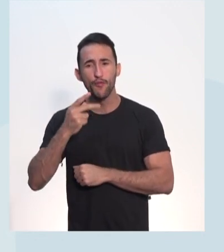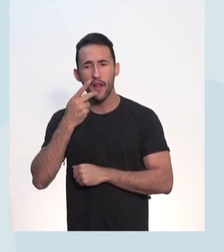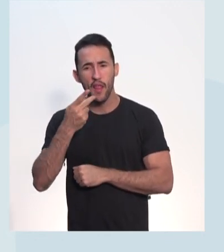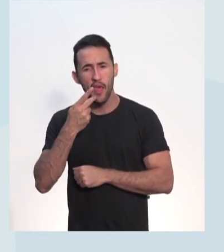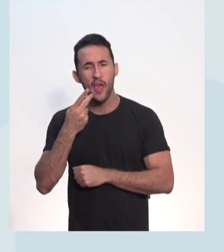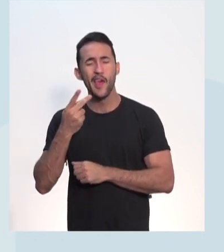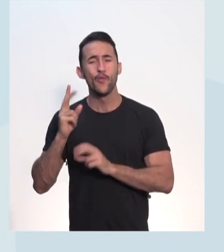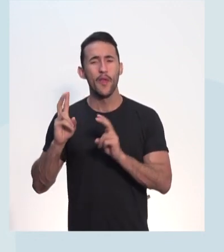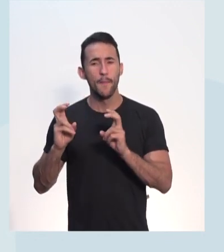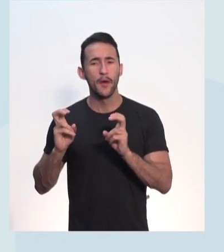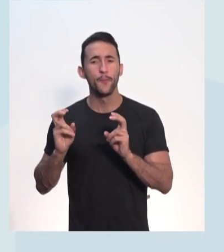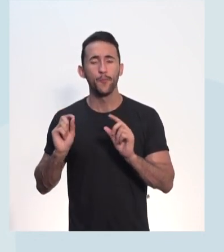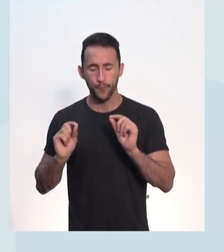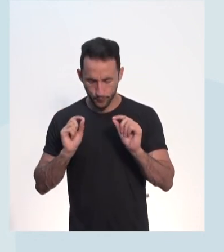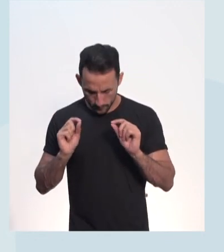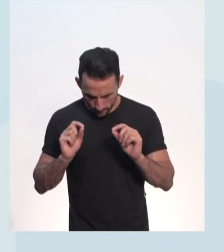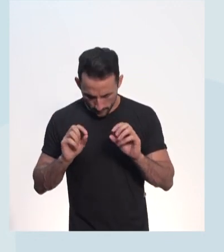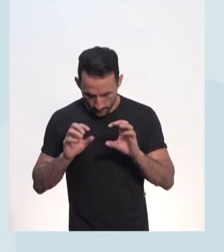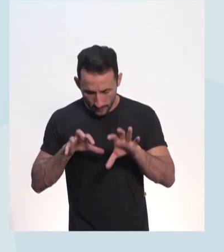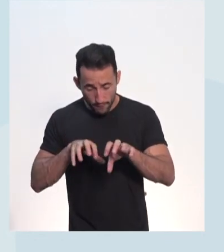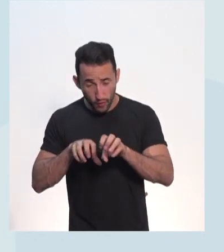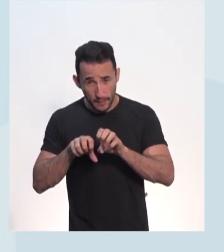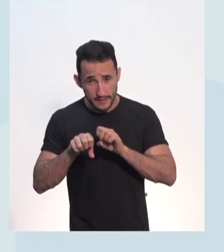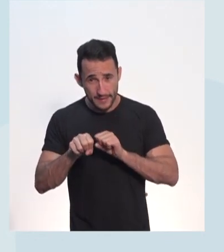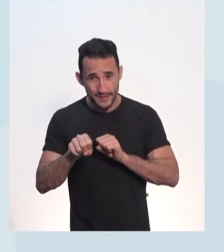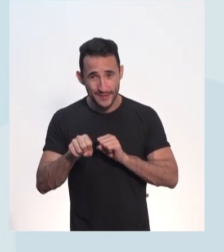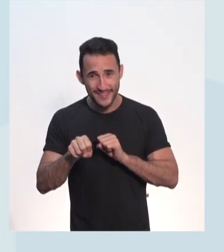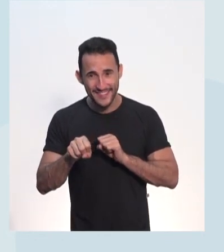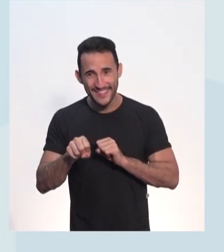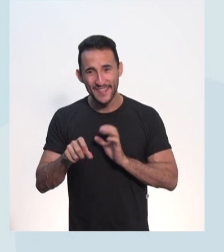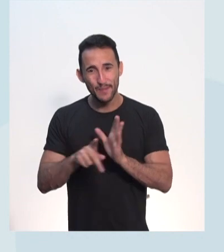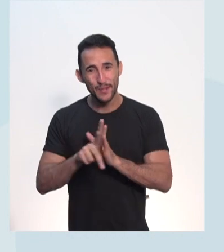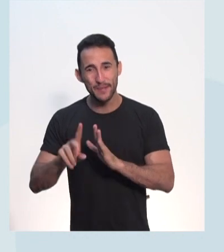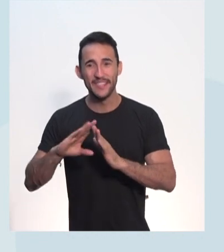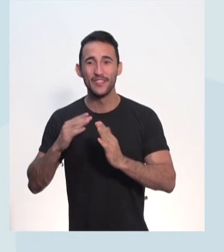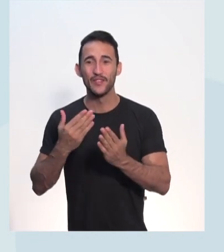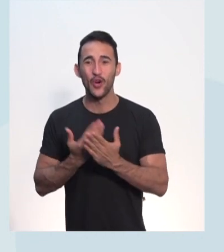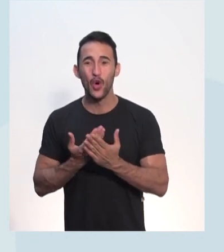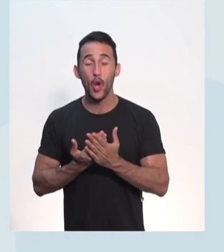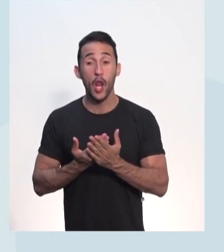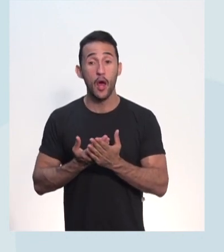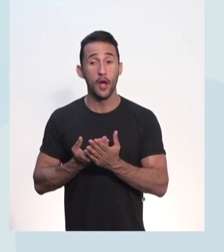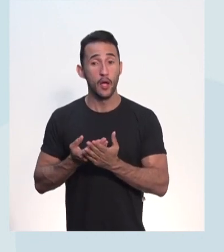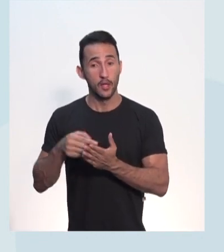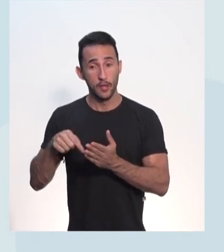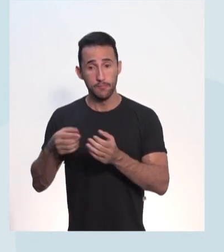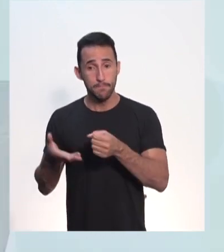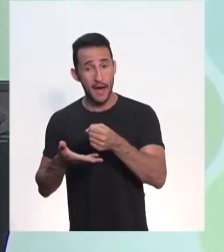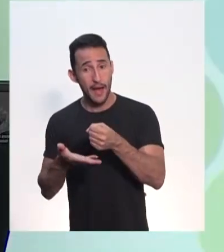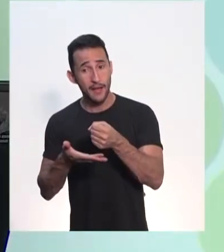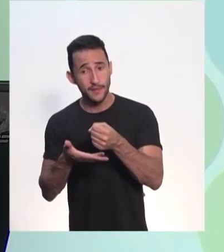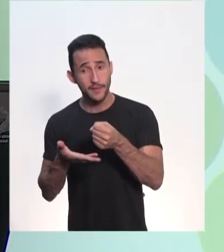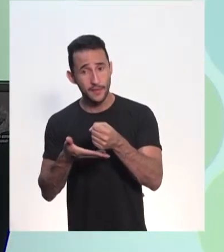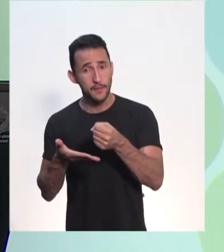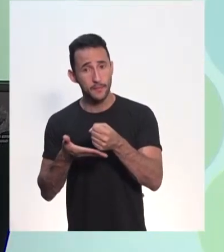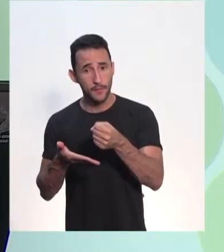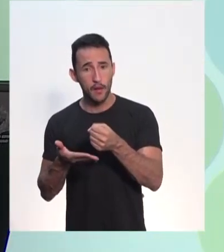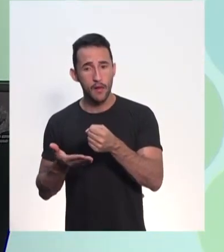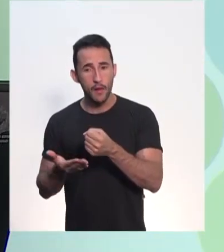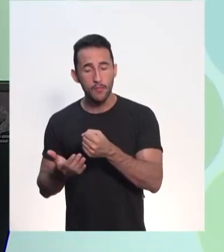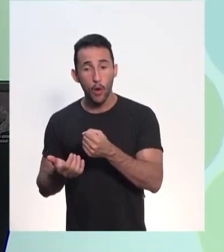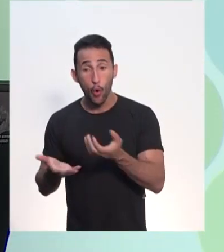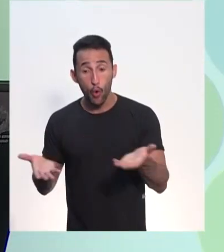nós destacamos aí na nossa pauta é justamente o desenvolvimento das pautas formativas. Tá?